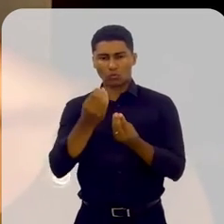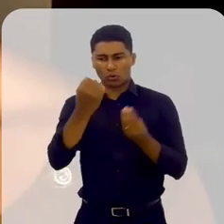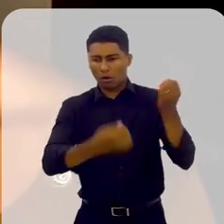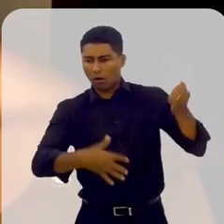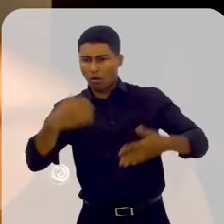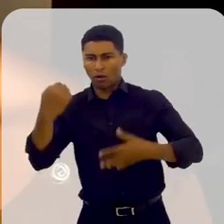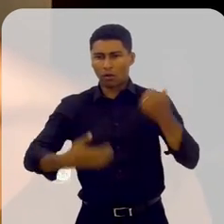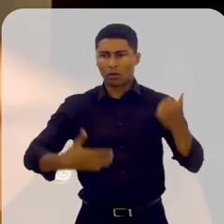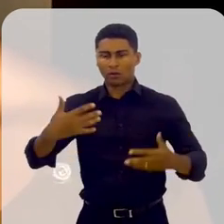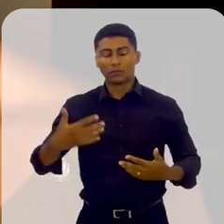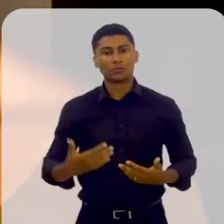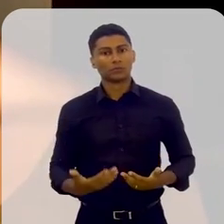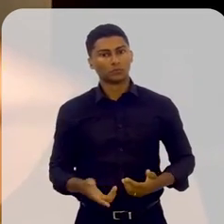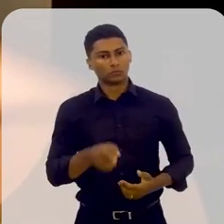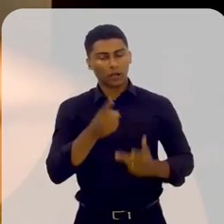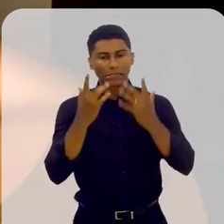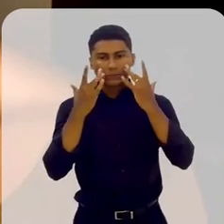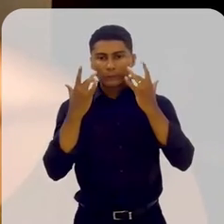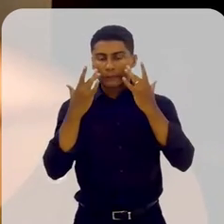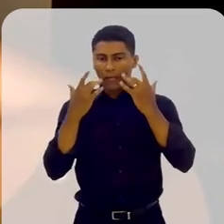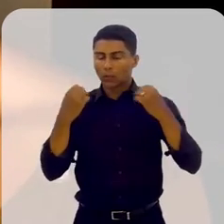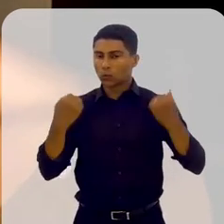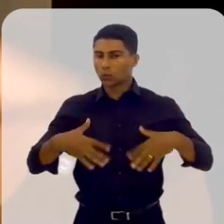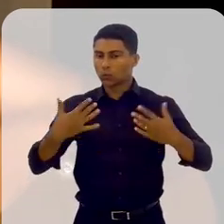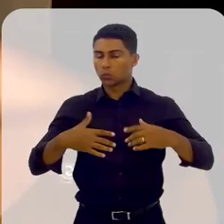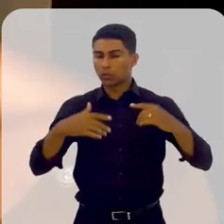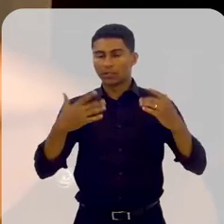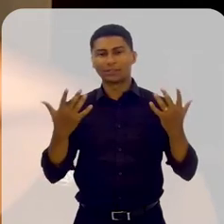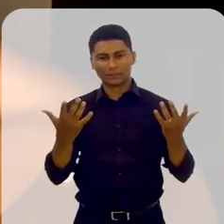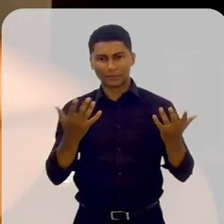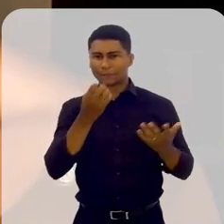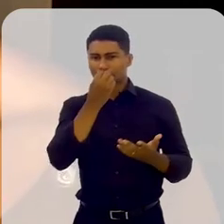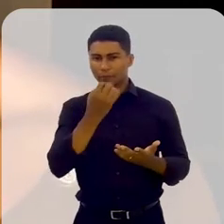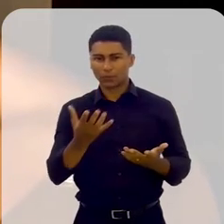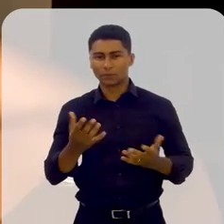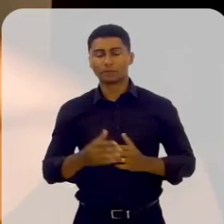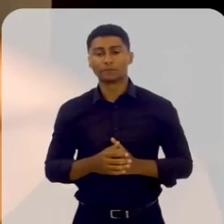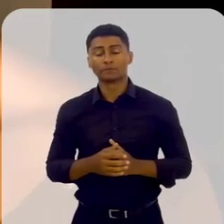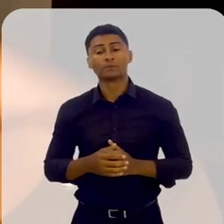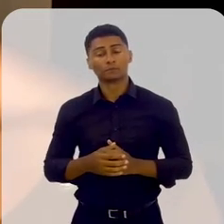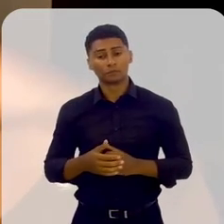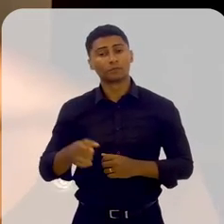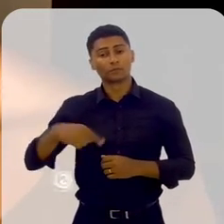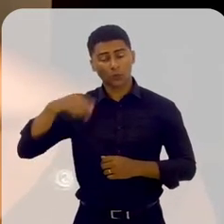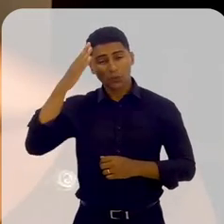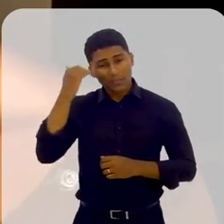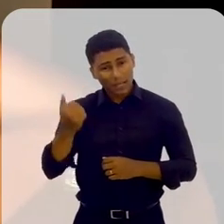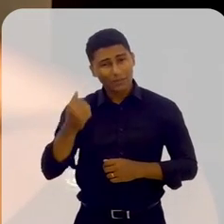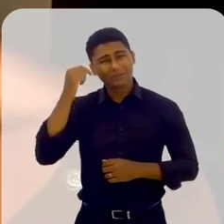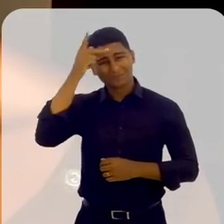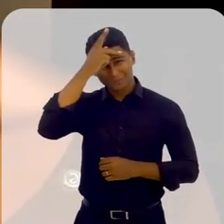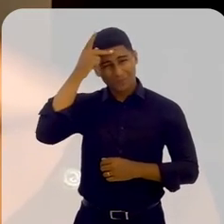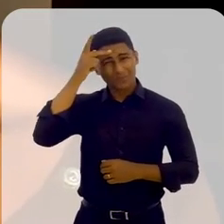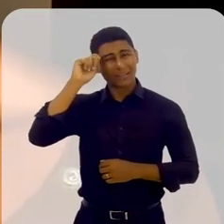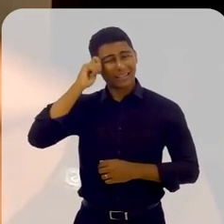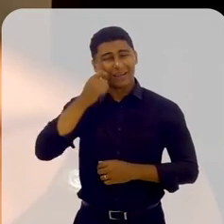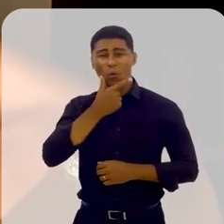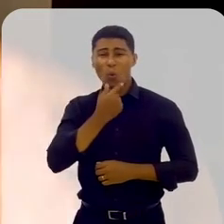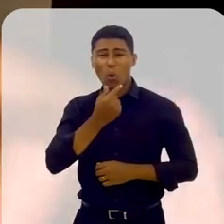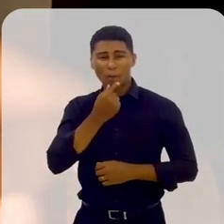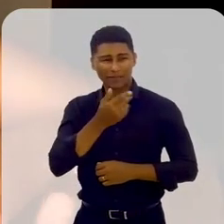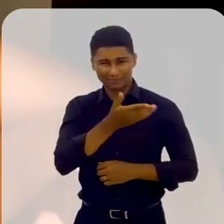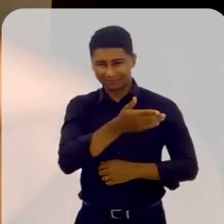muito positivo e ainda muito difícil da gente ver, né? A gente sabe quanto o homem negro